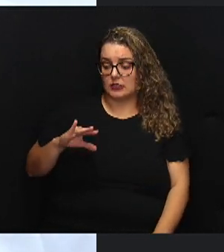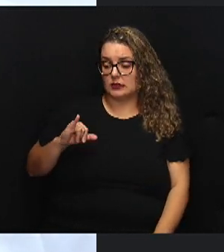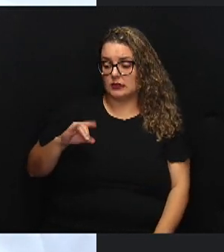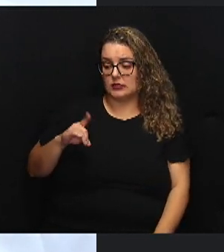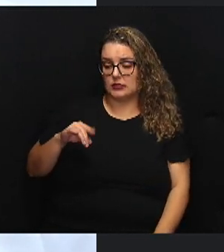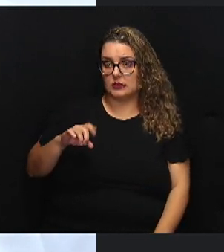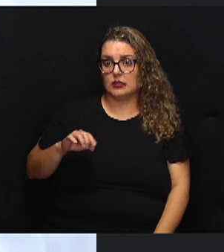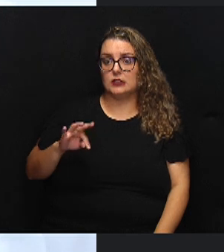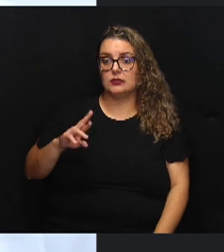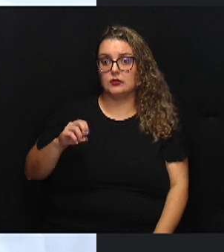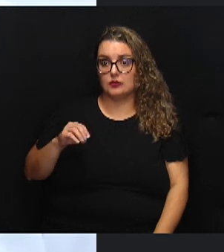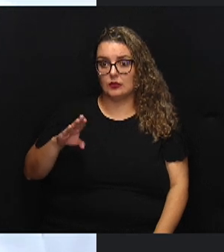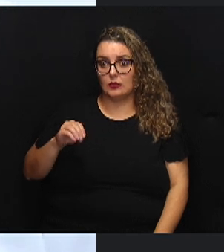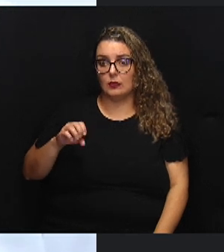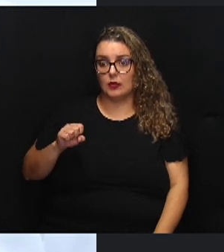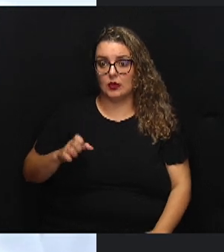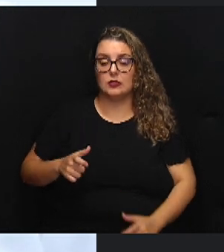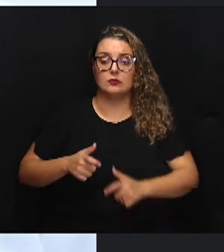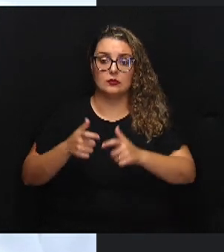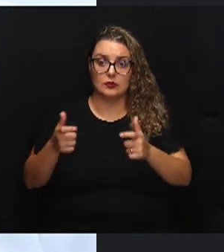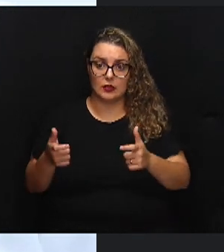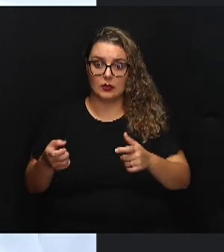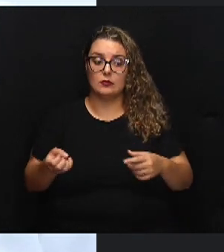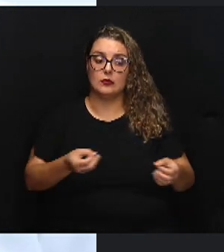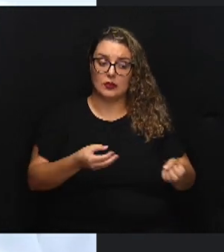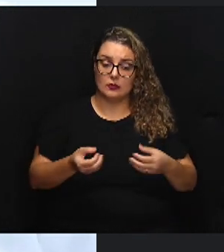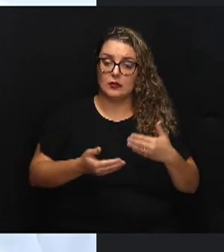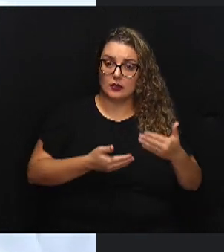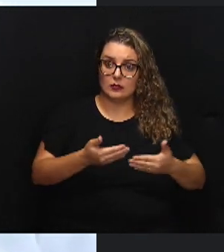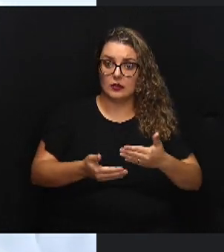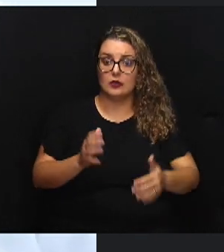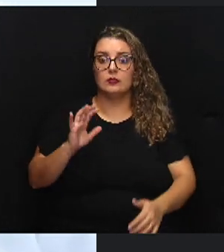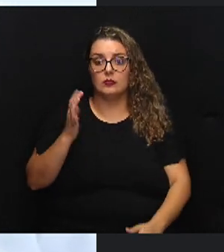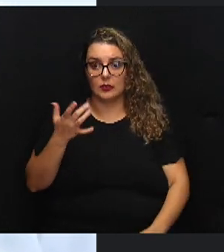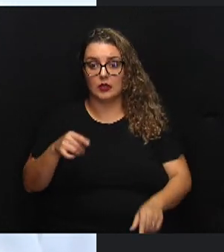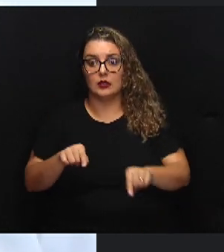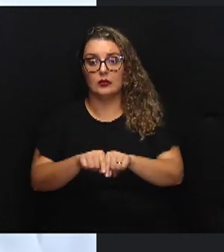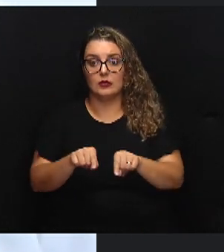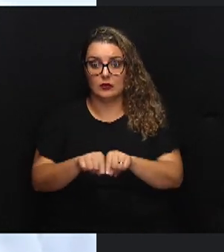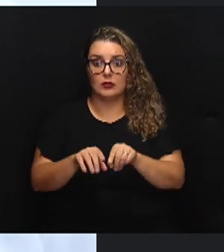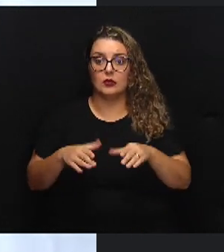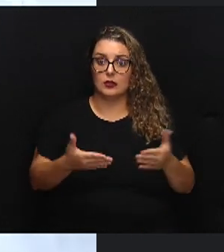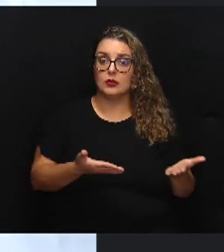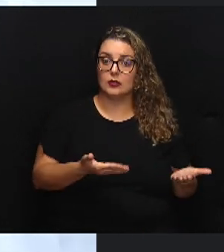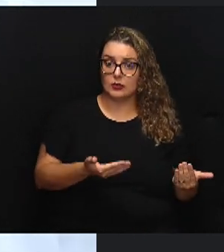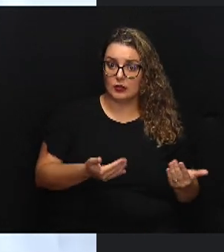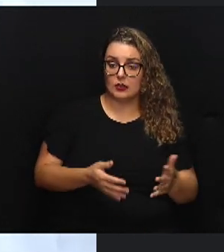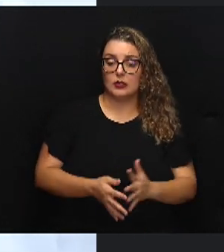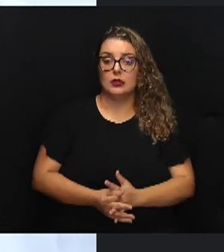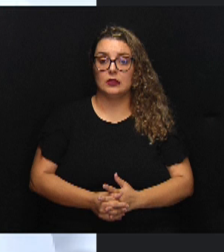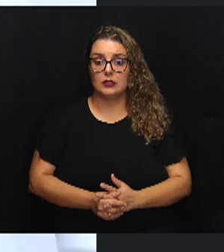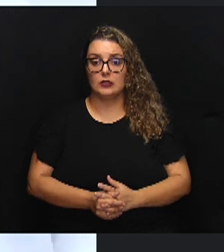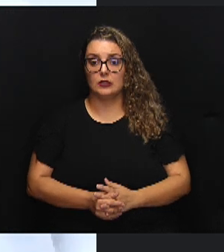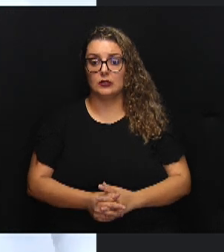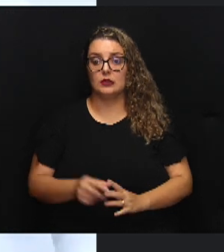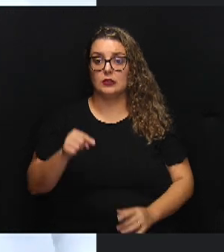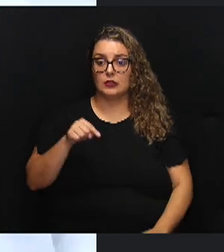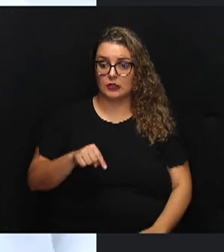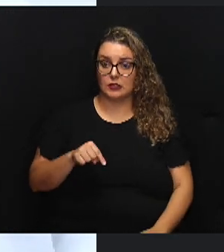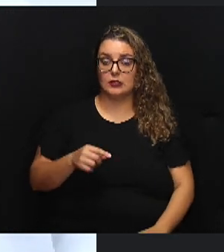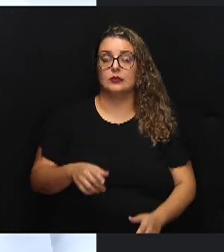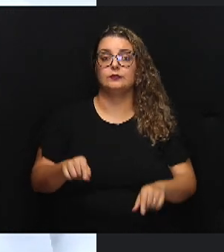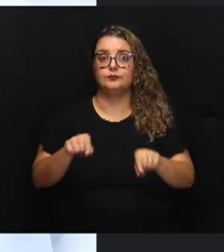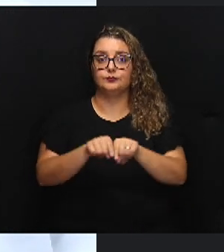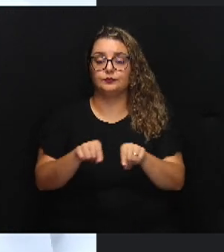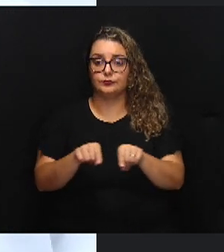tem aumentado mais recentemente, que isso tem acometido também grupos mais jovens. Isso posto, é preciso